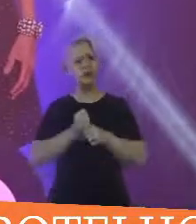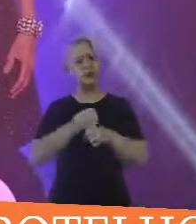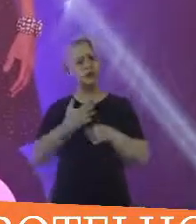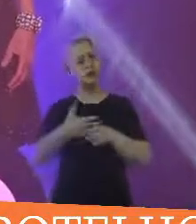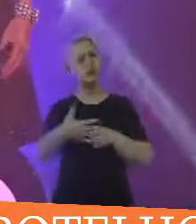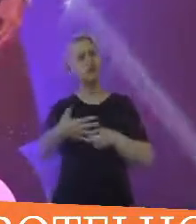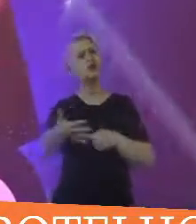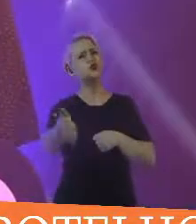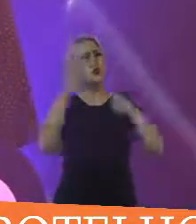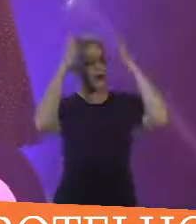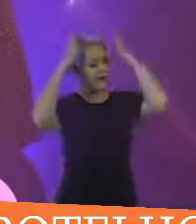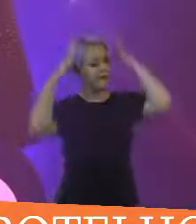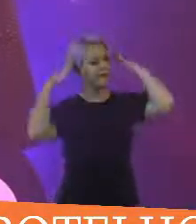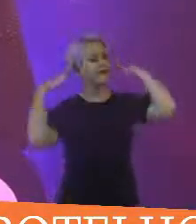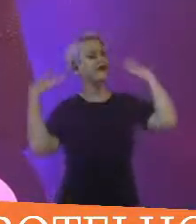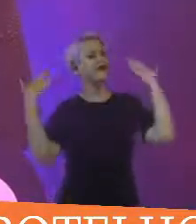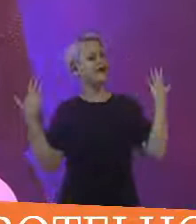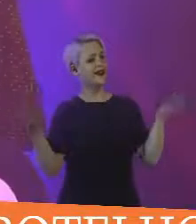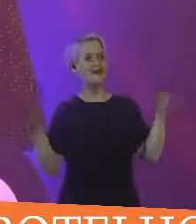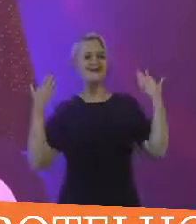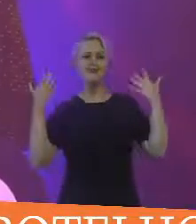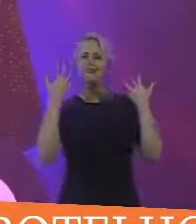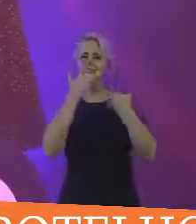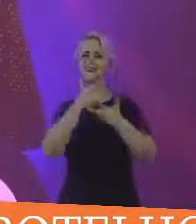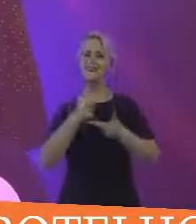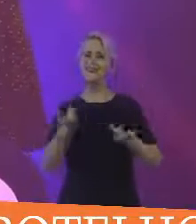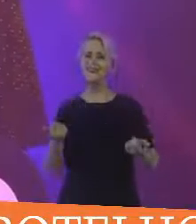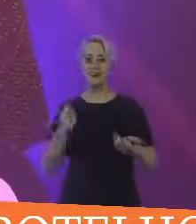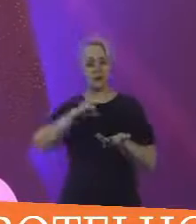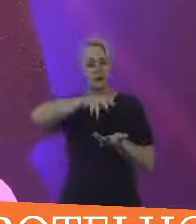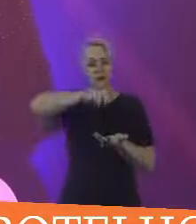Passa e os seus cabelos ficam.